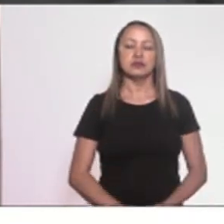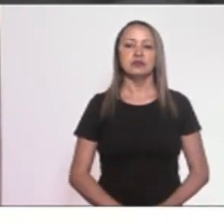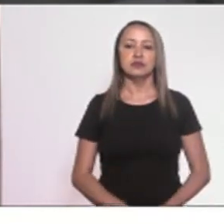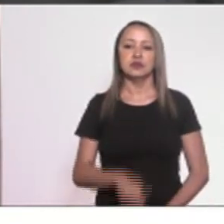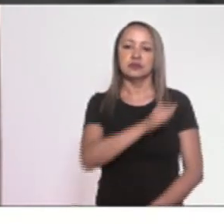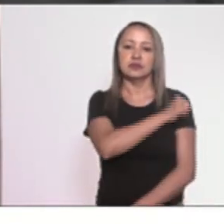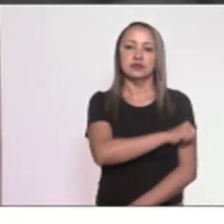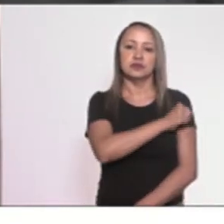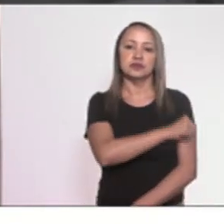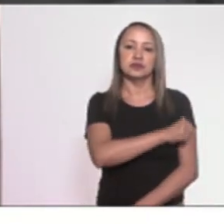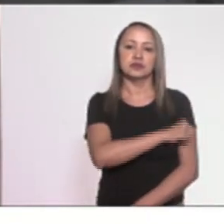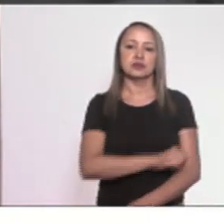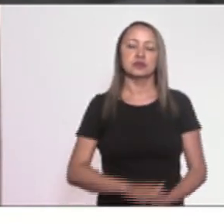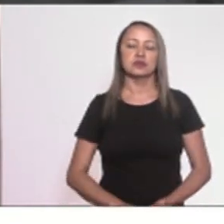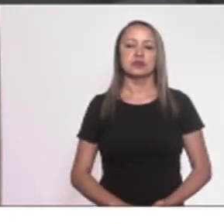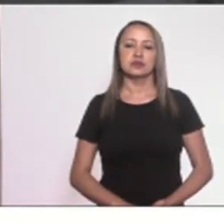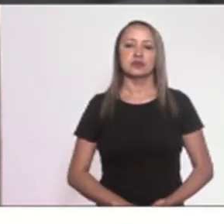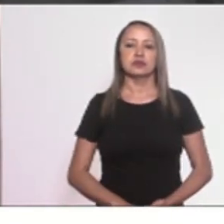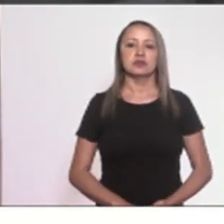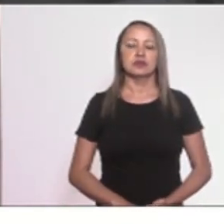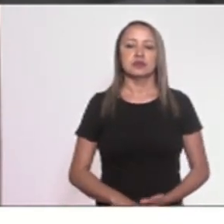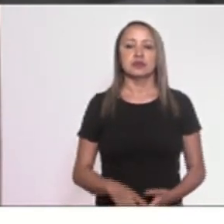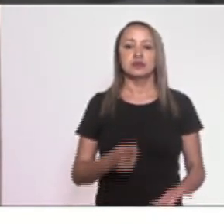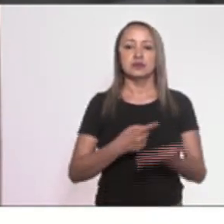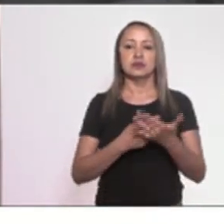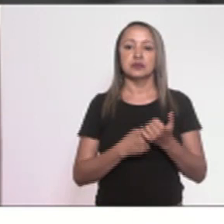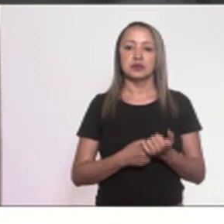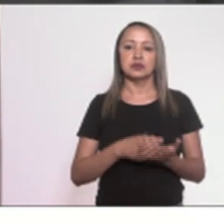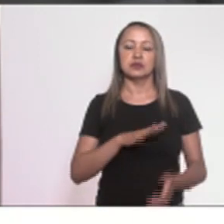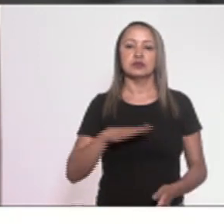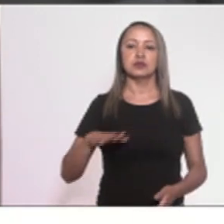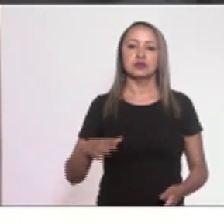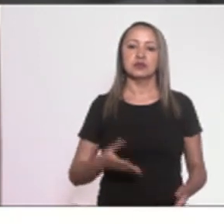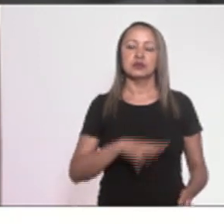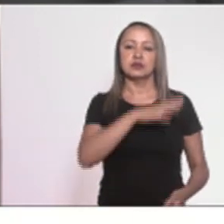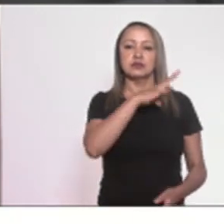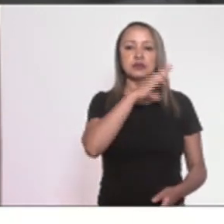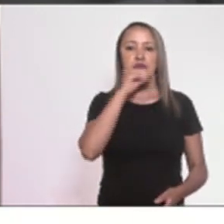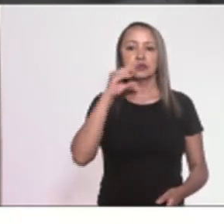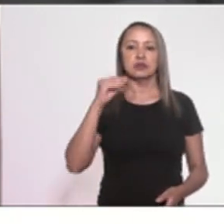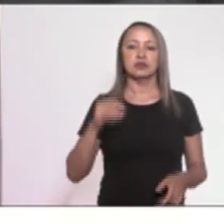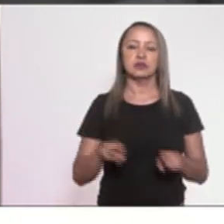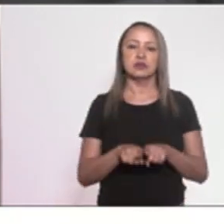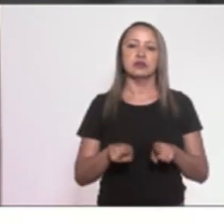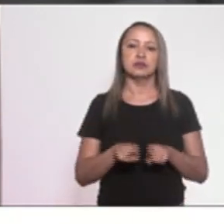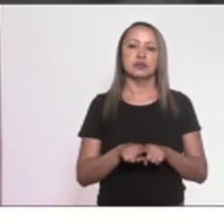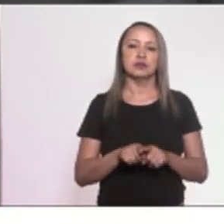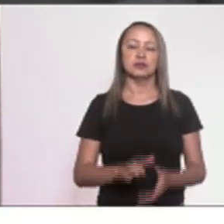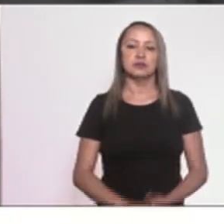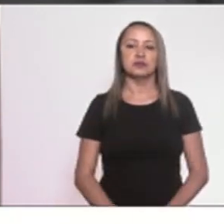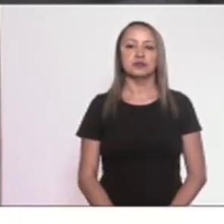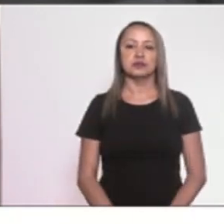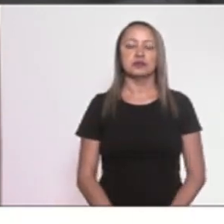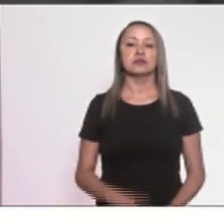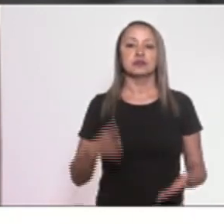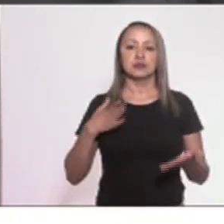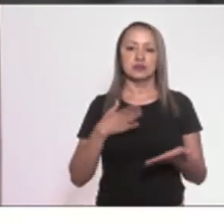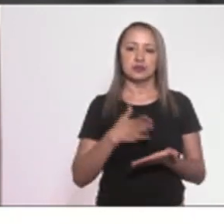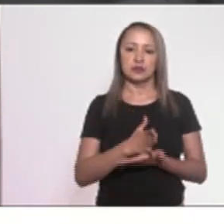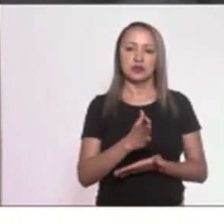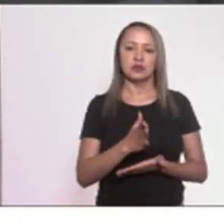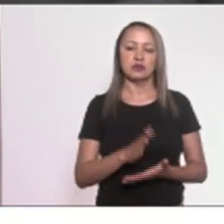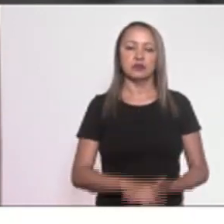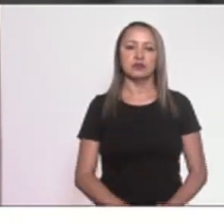Constituição e Justiça pela condicionalidade. Assunto da criança e do adolescente, favorável. Segurança Pública e assunto de polícia, favorável com emenda.